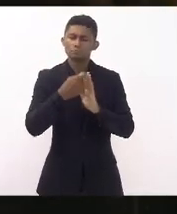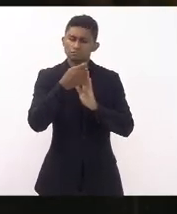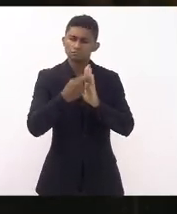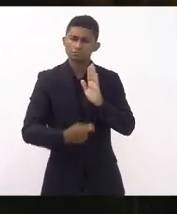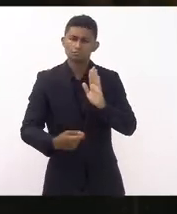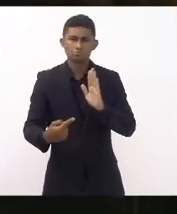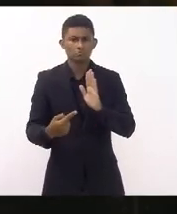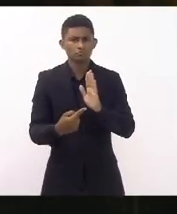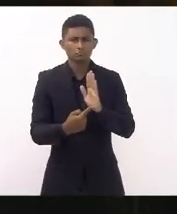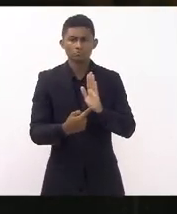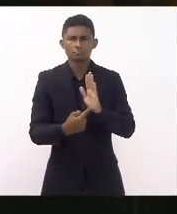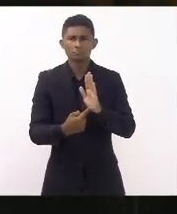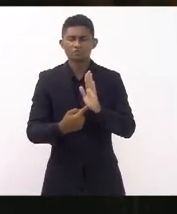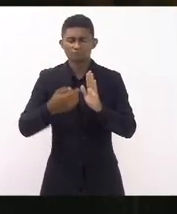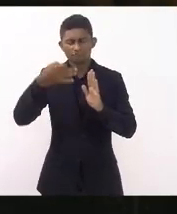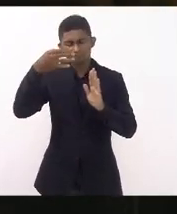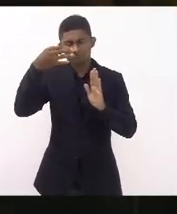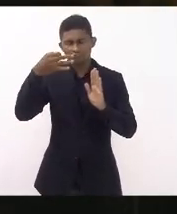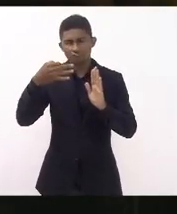é